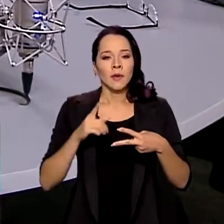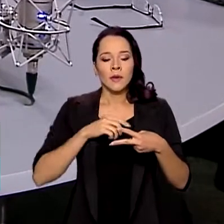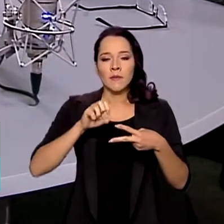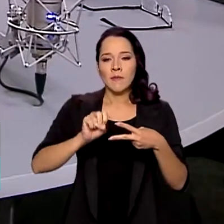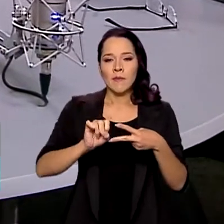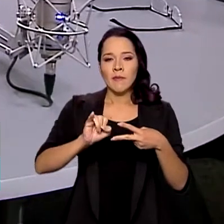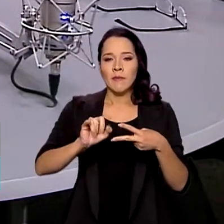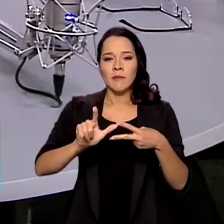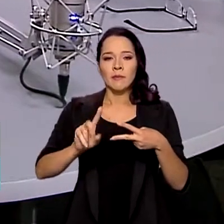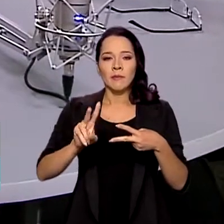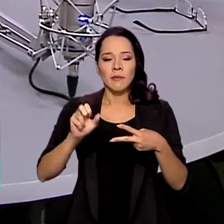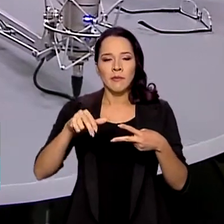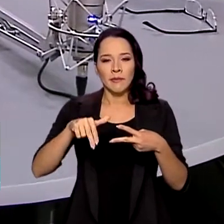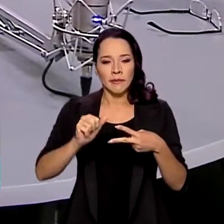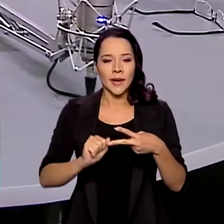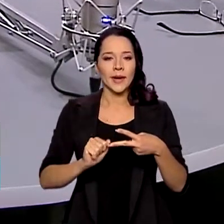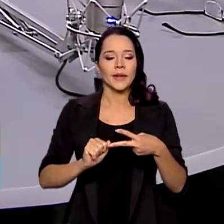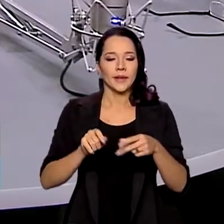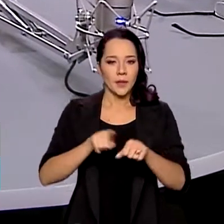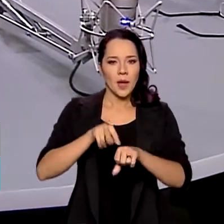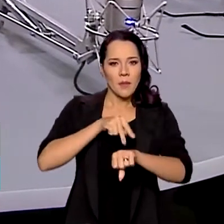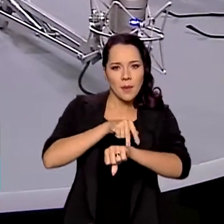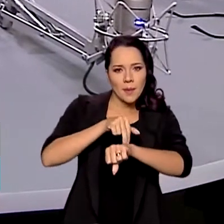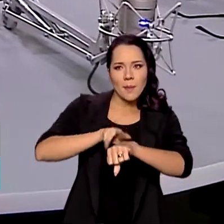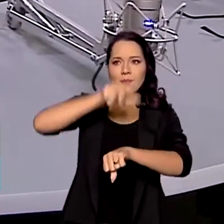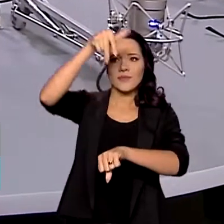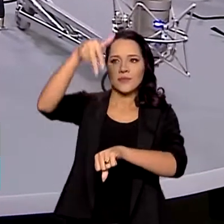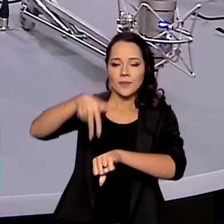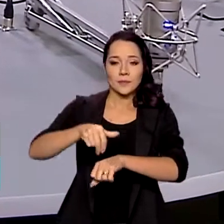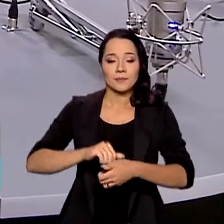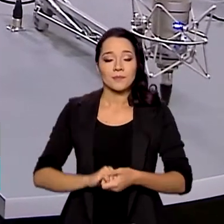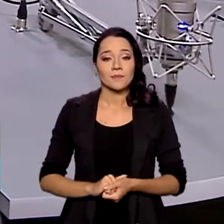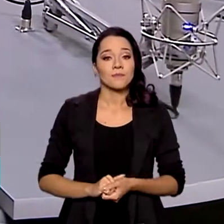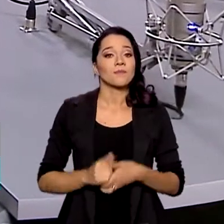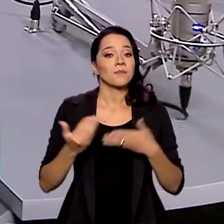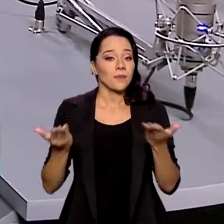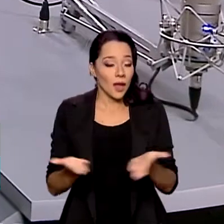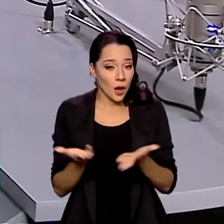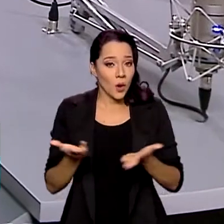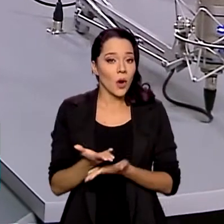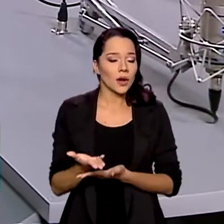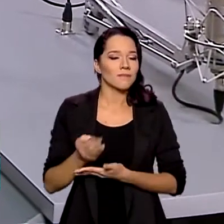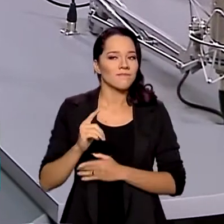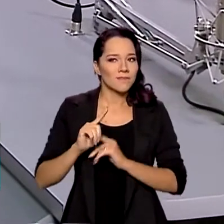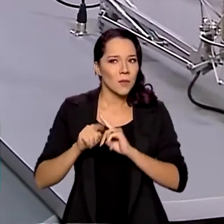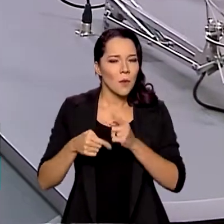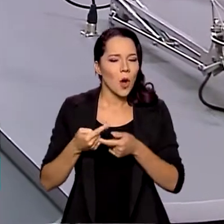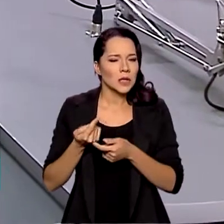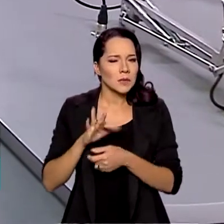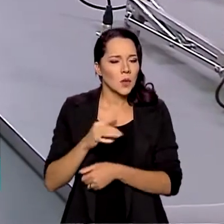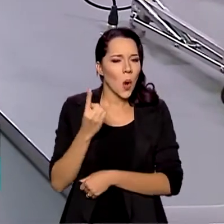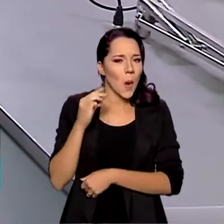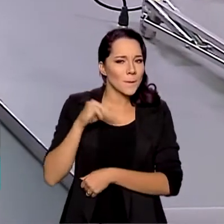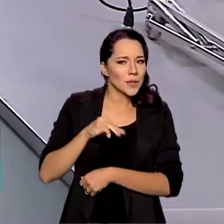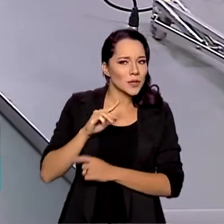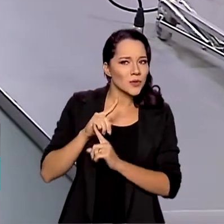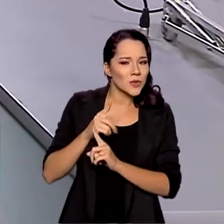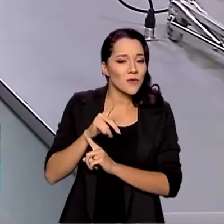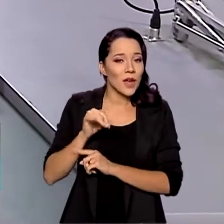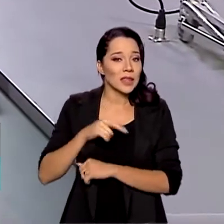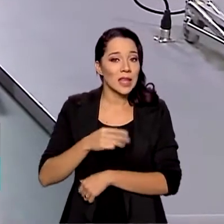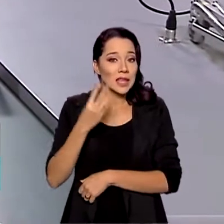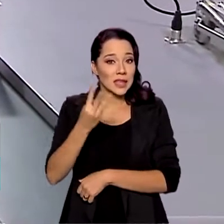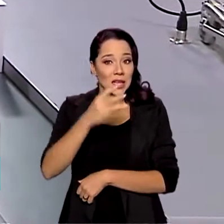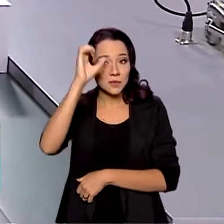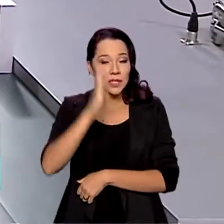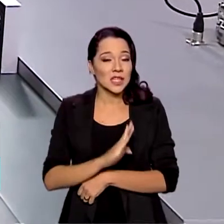Silvânia Costa no salto em distância também T11. Agora, nesse momento, daqui a pouquinho, coisa de um minuto, teremos